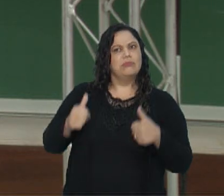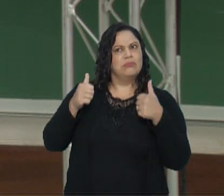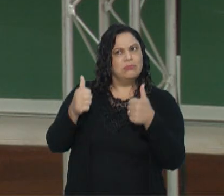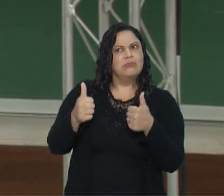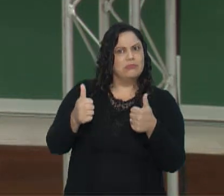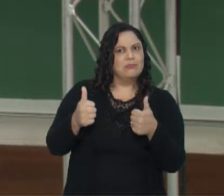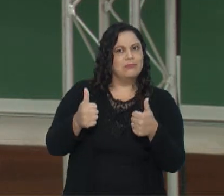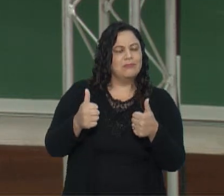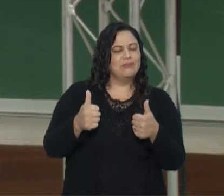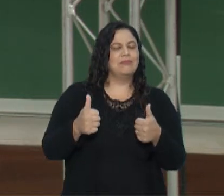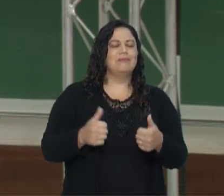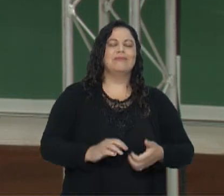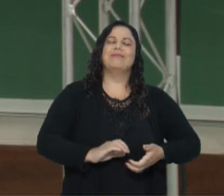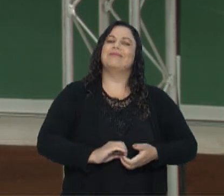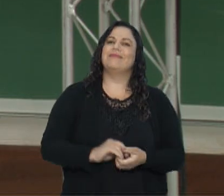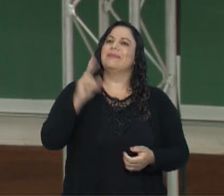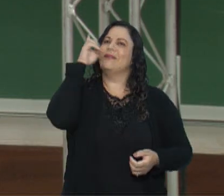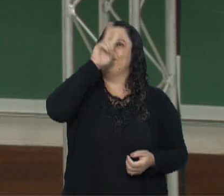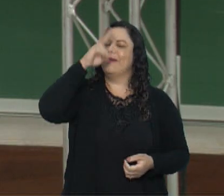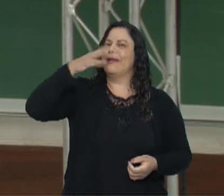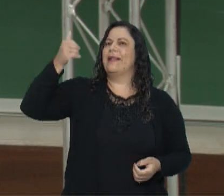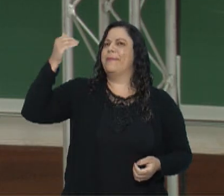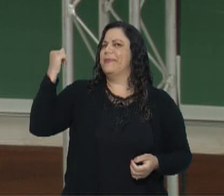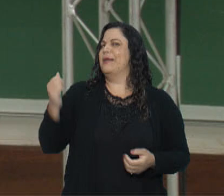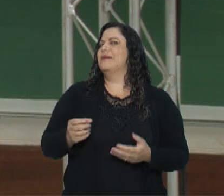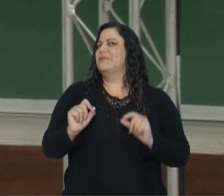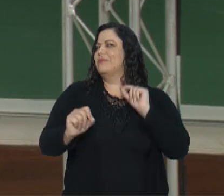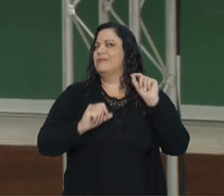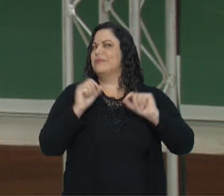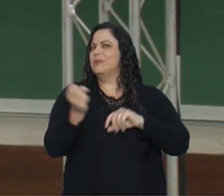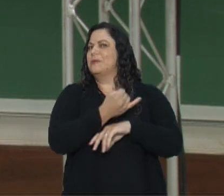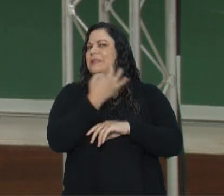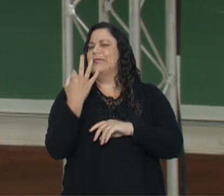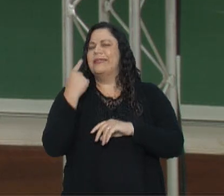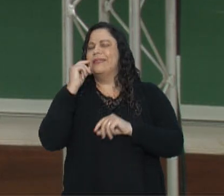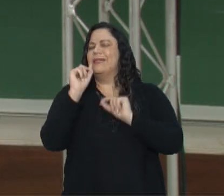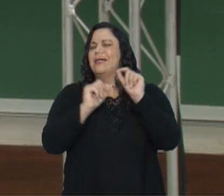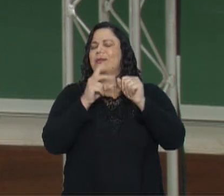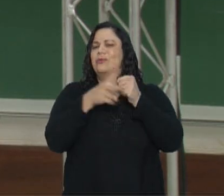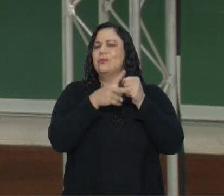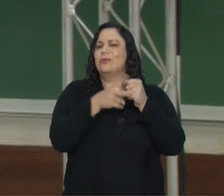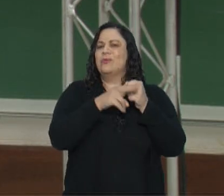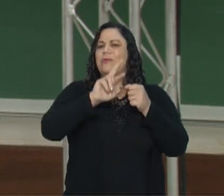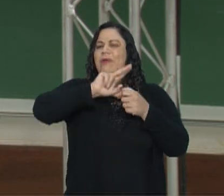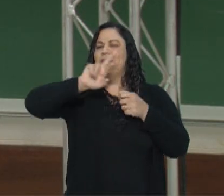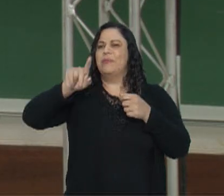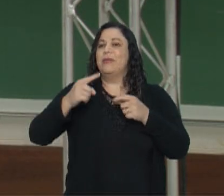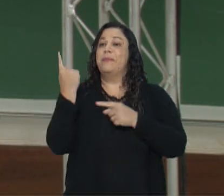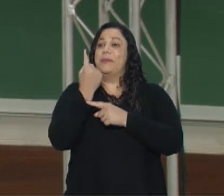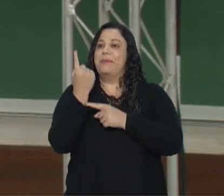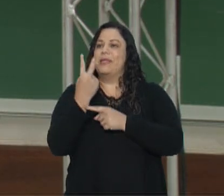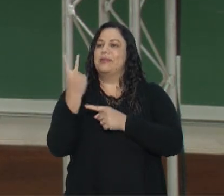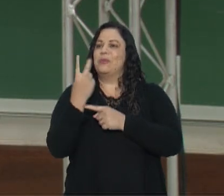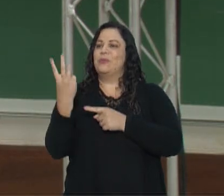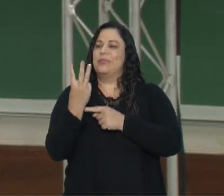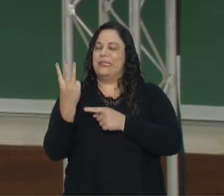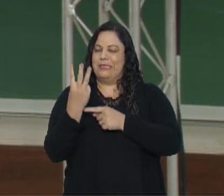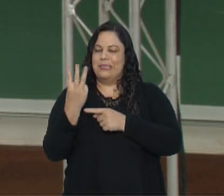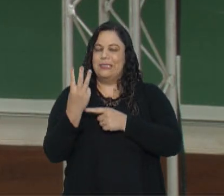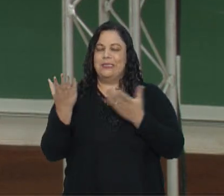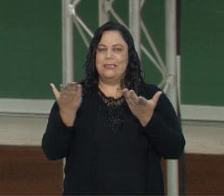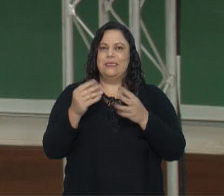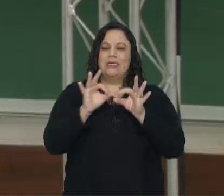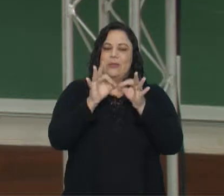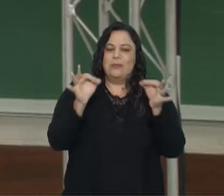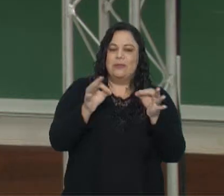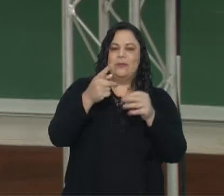perfeito? Lembrando disso, quantas pessoas nós temos mesmo? Primeira, segunda e terceira, entendeu? Do